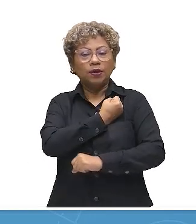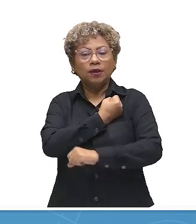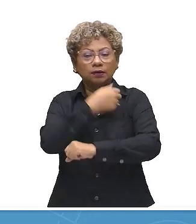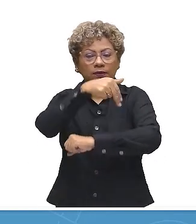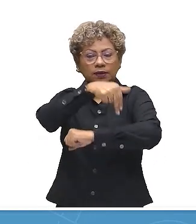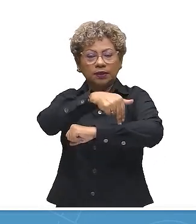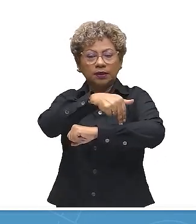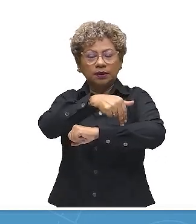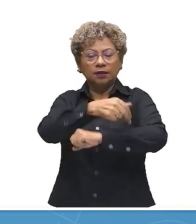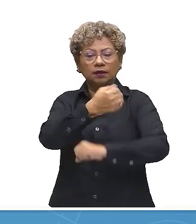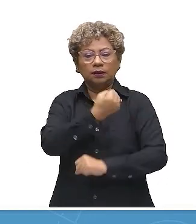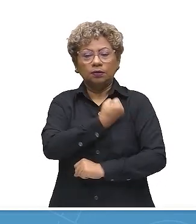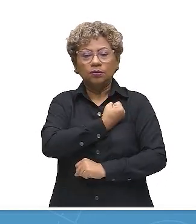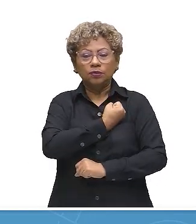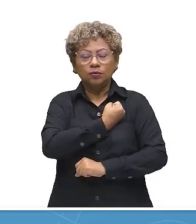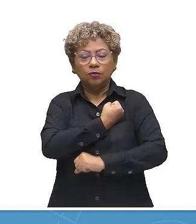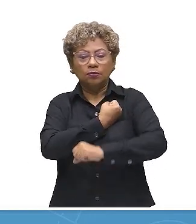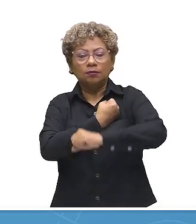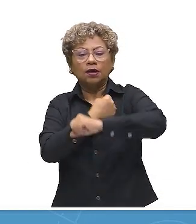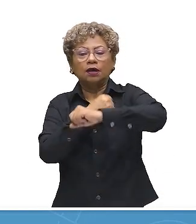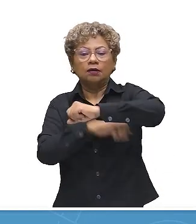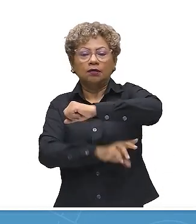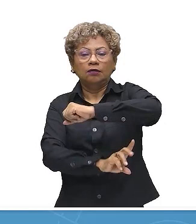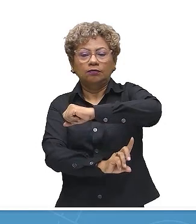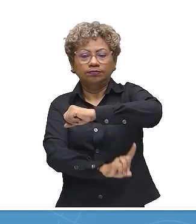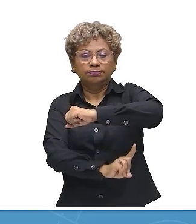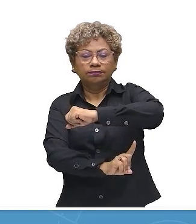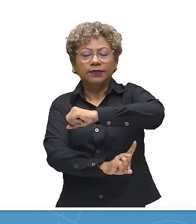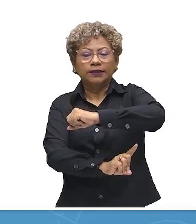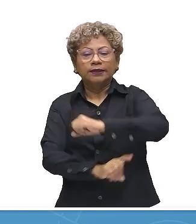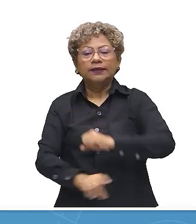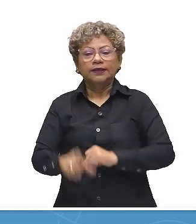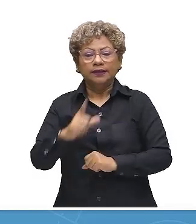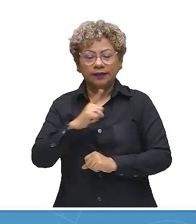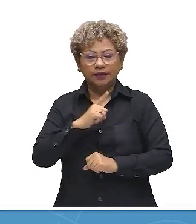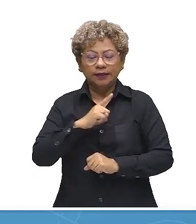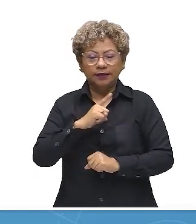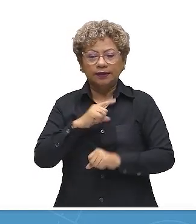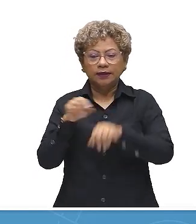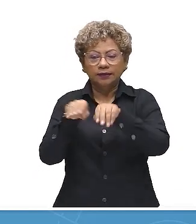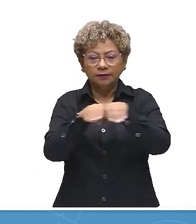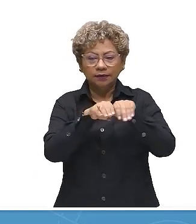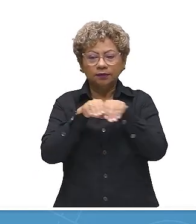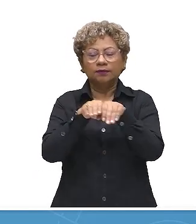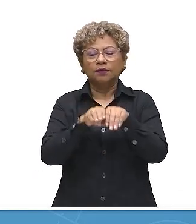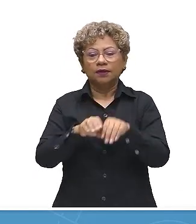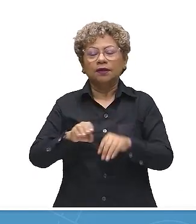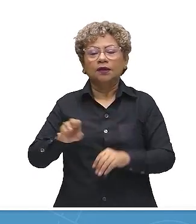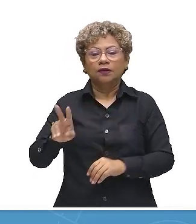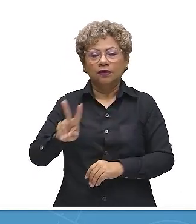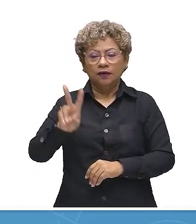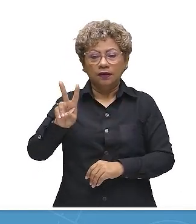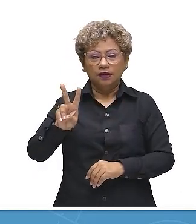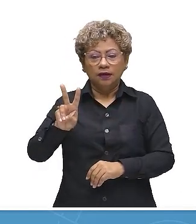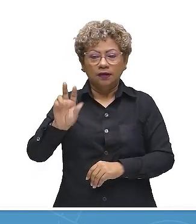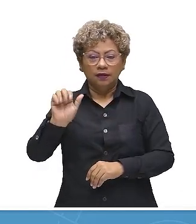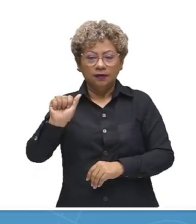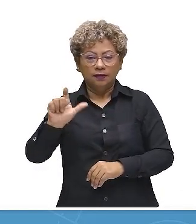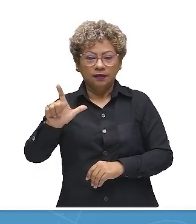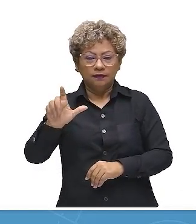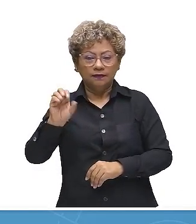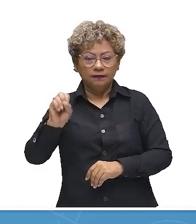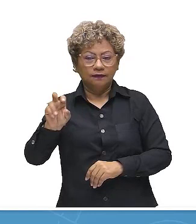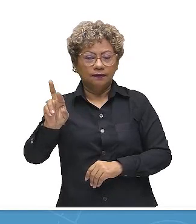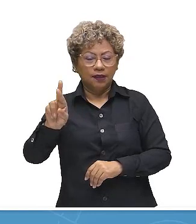ela mantenha o mesmo valor, ela não perca o seu valor, mas ela seja reescrita de